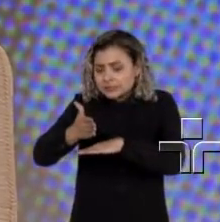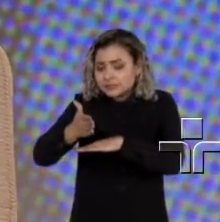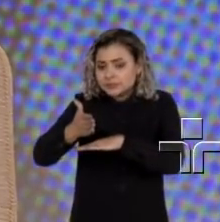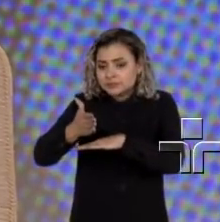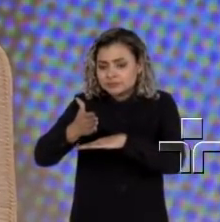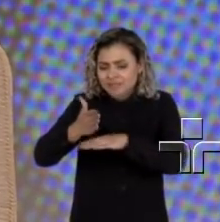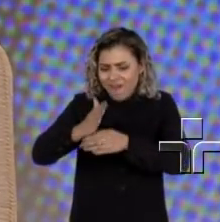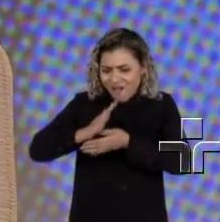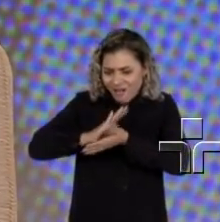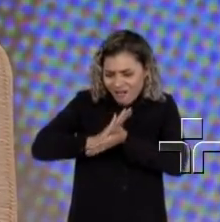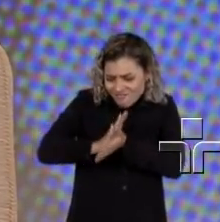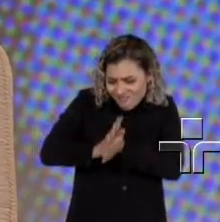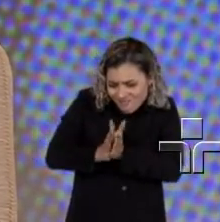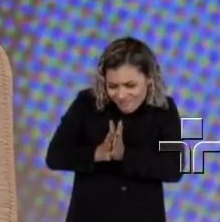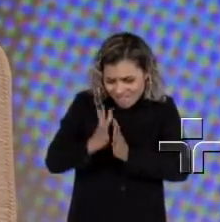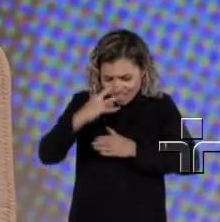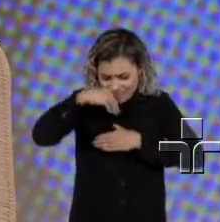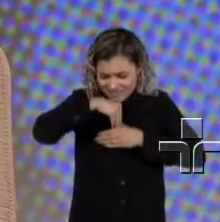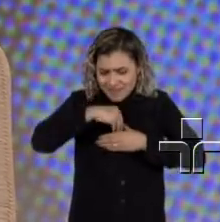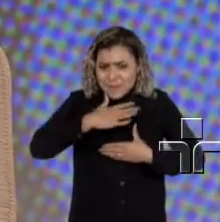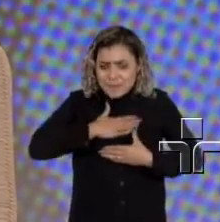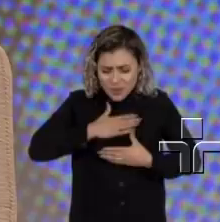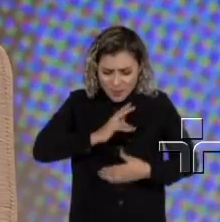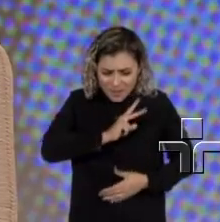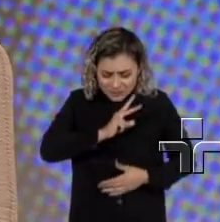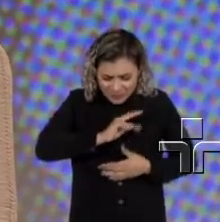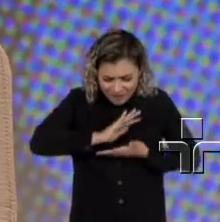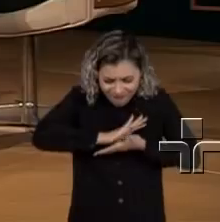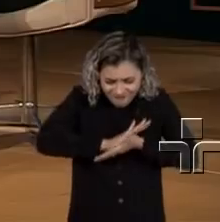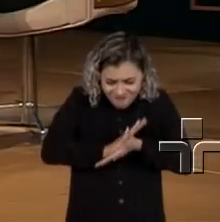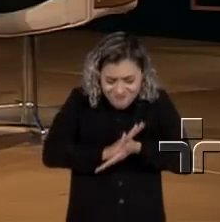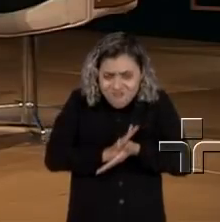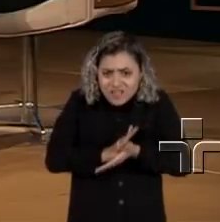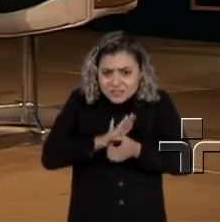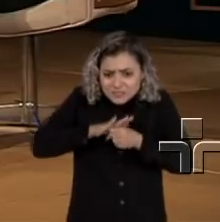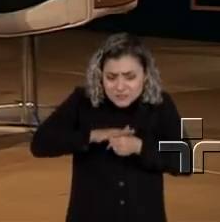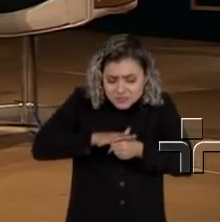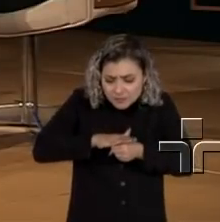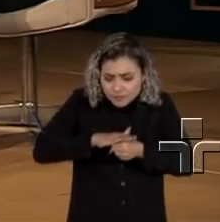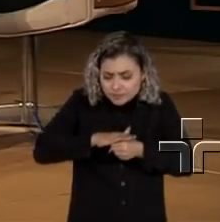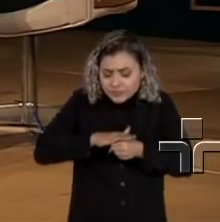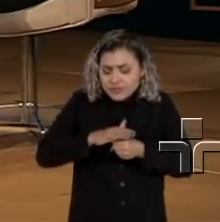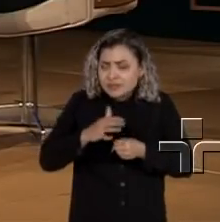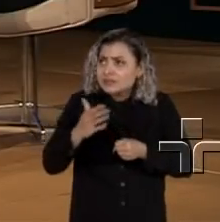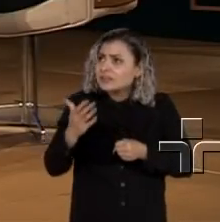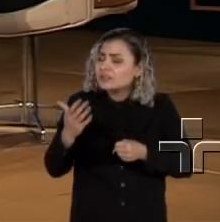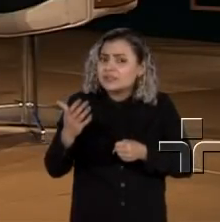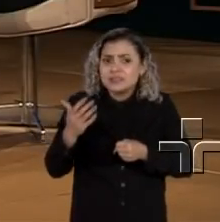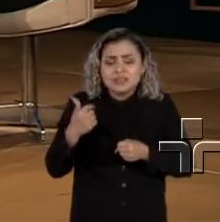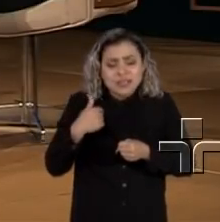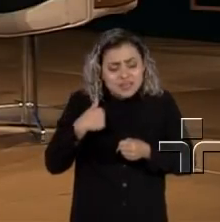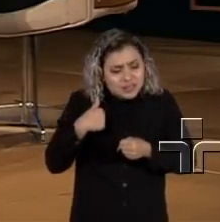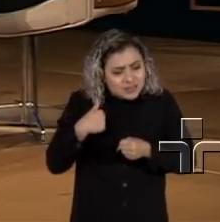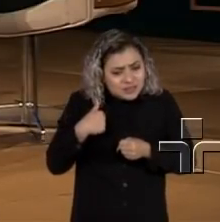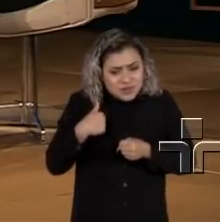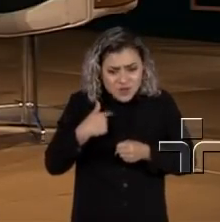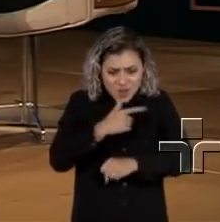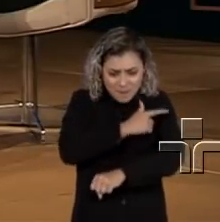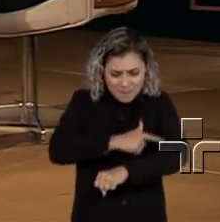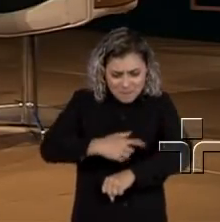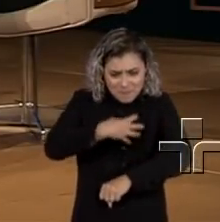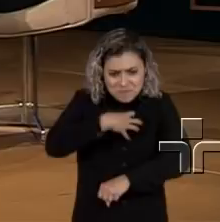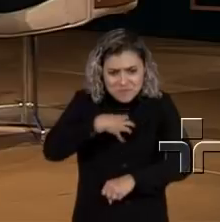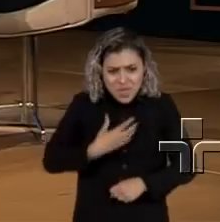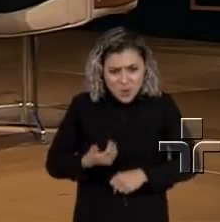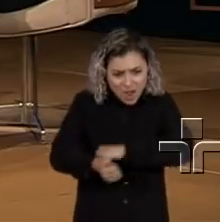fosse massacrar a minha vida, a minha maneira de ser, que eu não abriria mão de nada de comportamento,